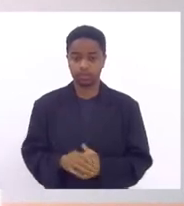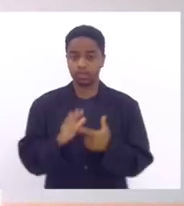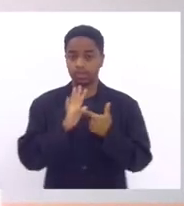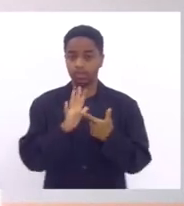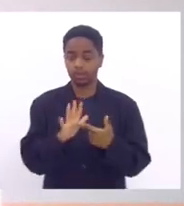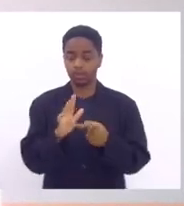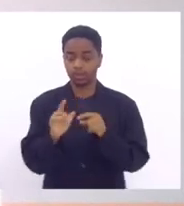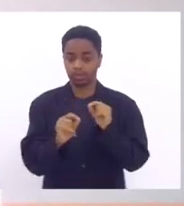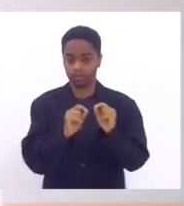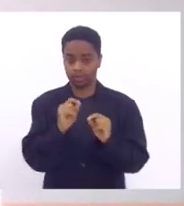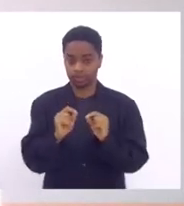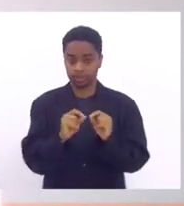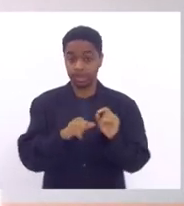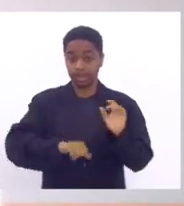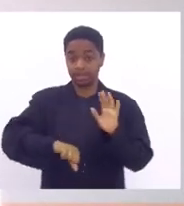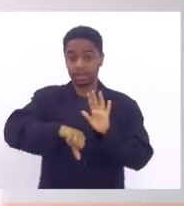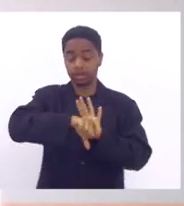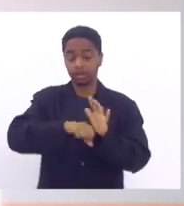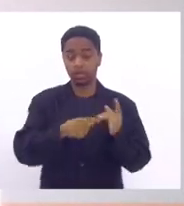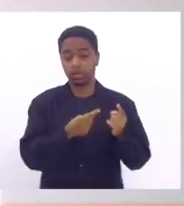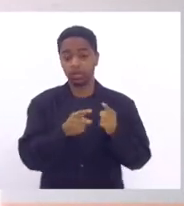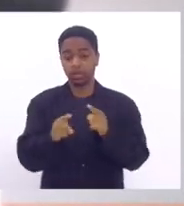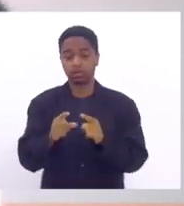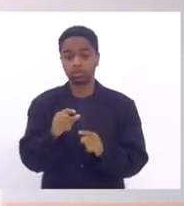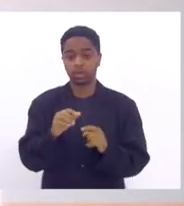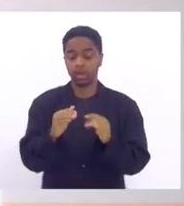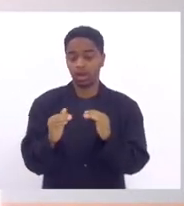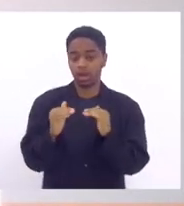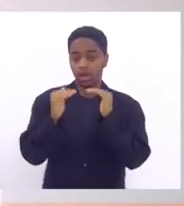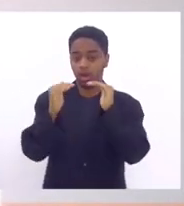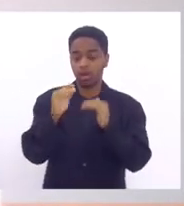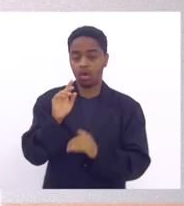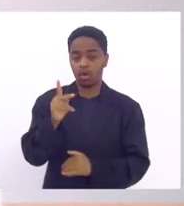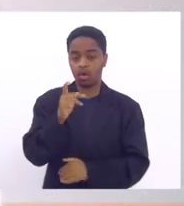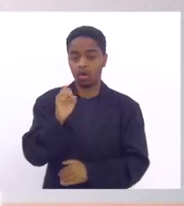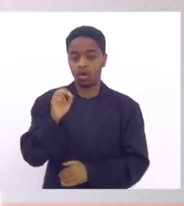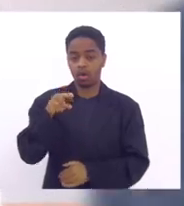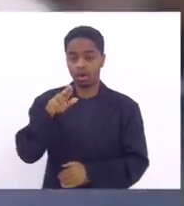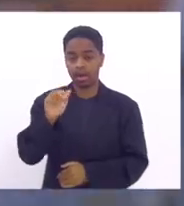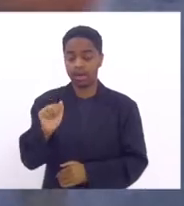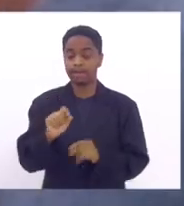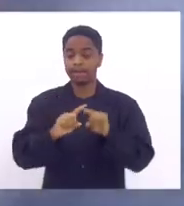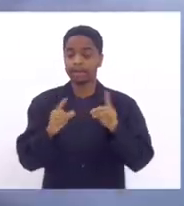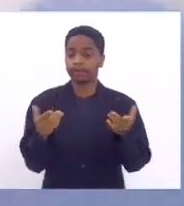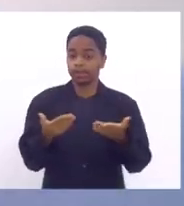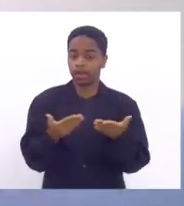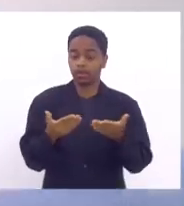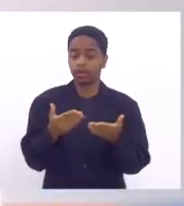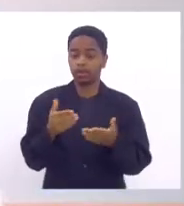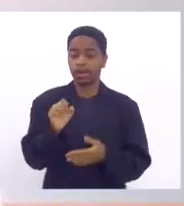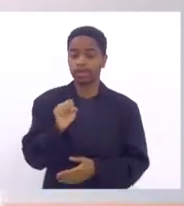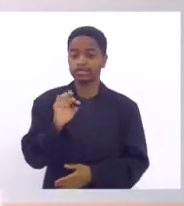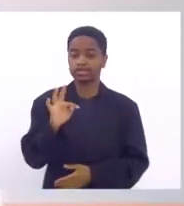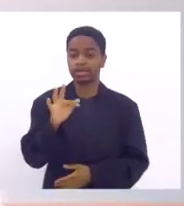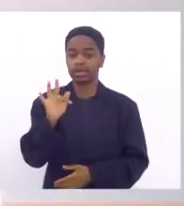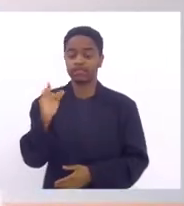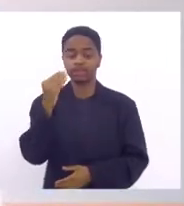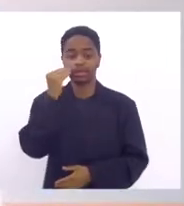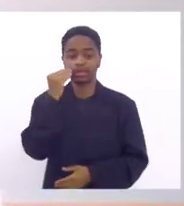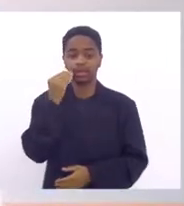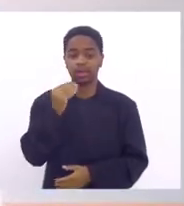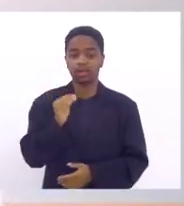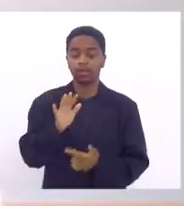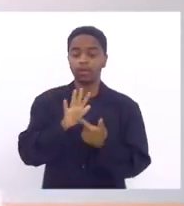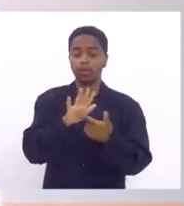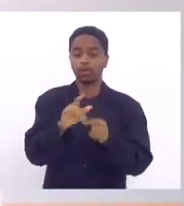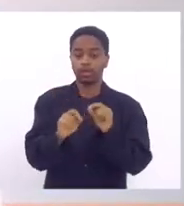ressalvando os crimes contra honra e o que a atual jurisprudência do supremo procura empurrar é procura dizer